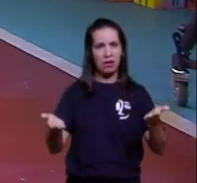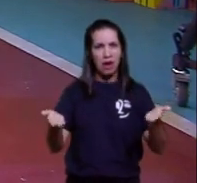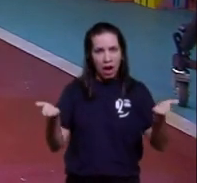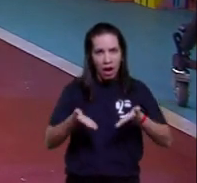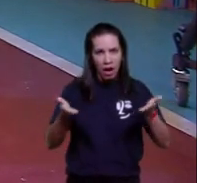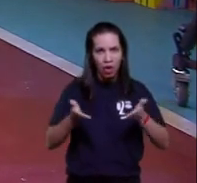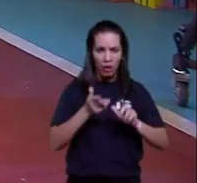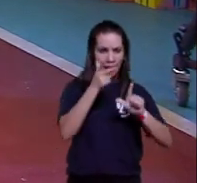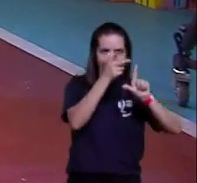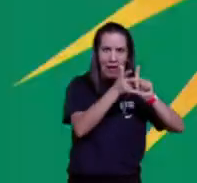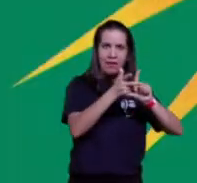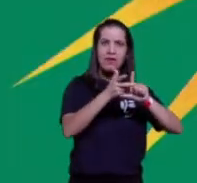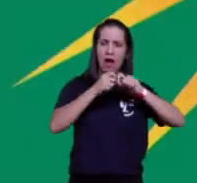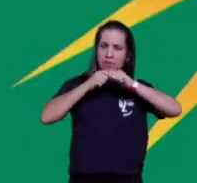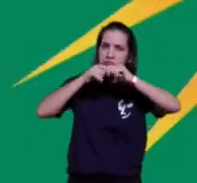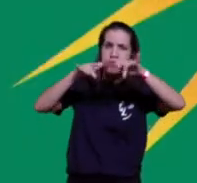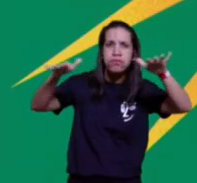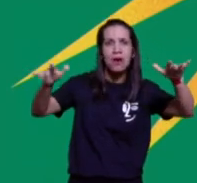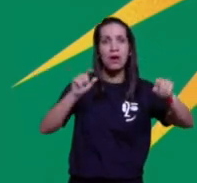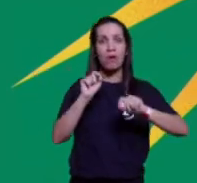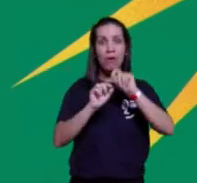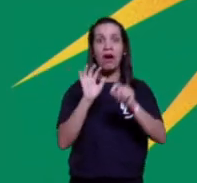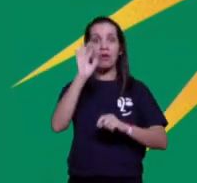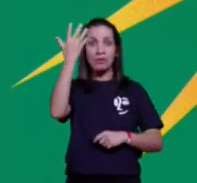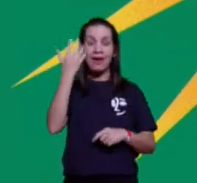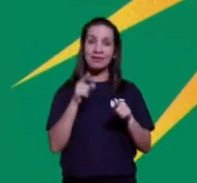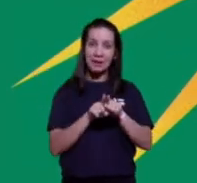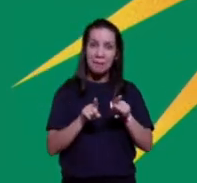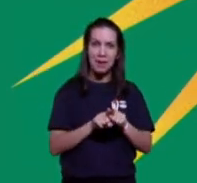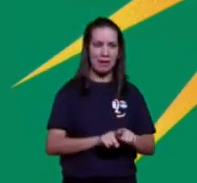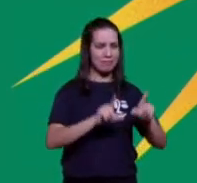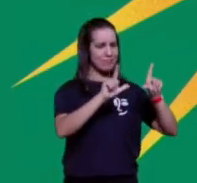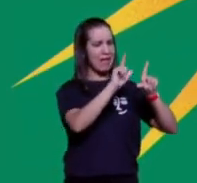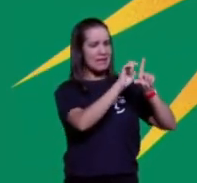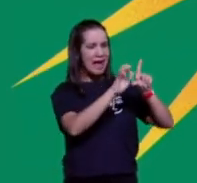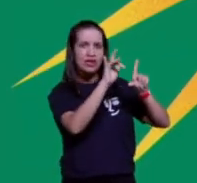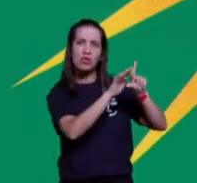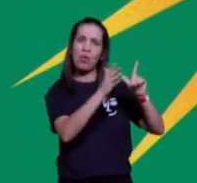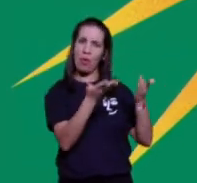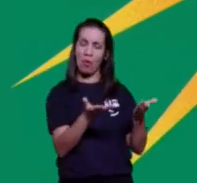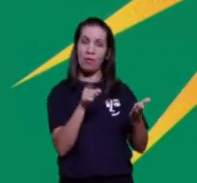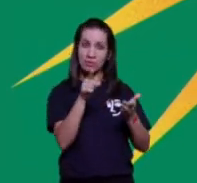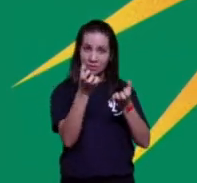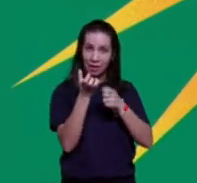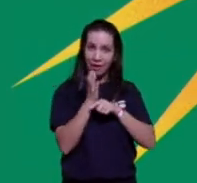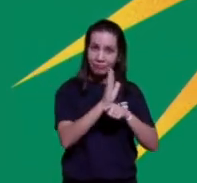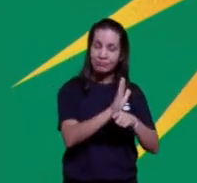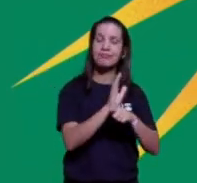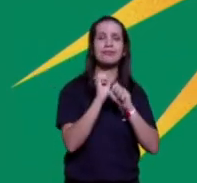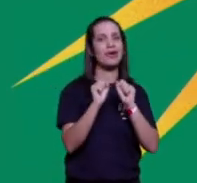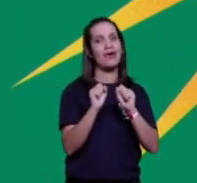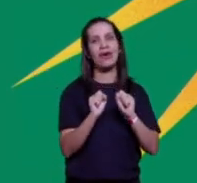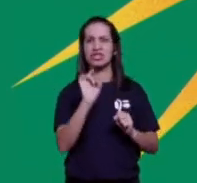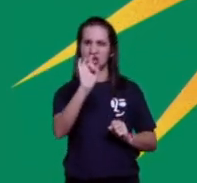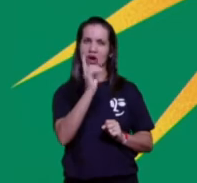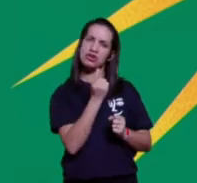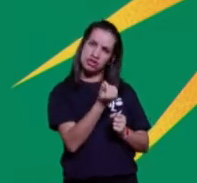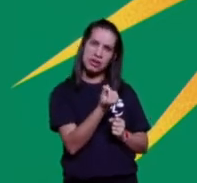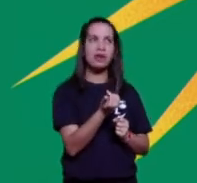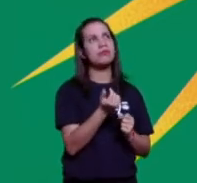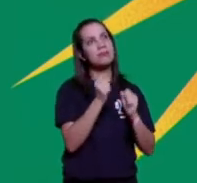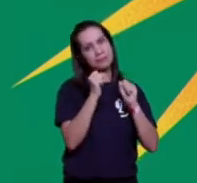essa live, divulgue isso que está acontecendo, divulgue esse QR Code. Se você quer ajudar, tem meios, não é só com dinheiro. Claro que a